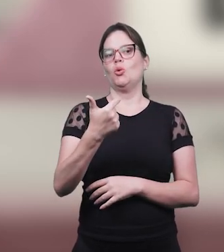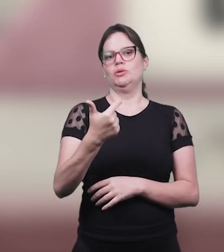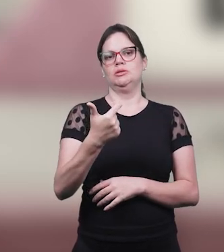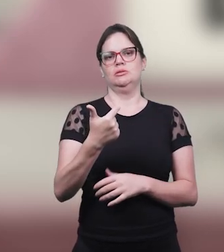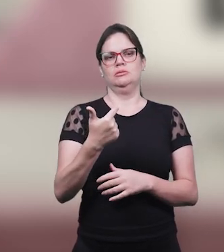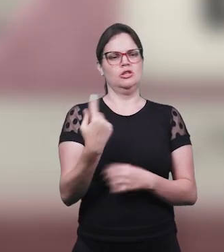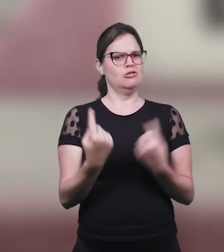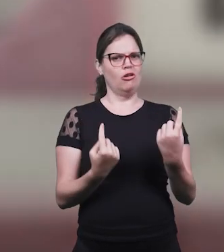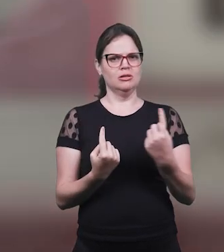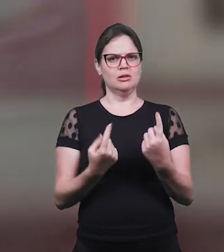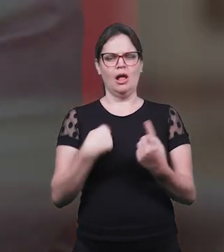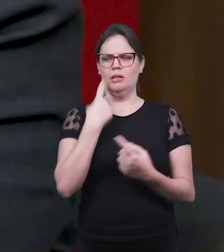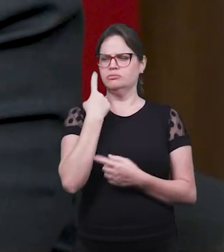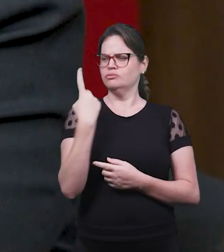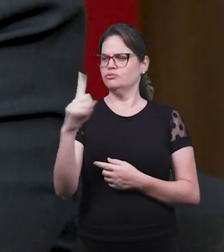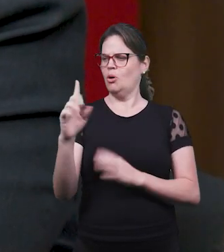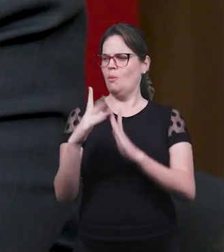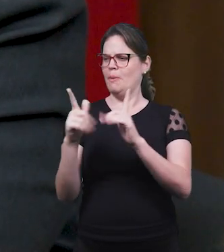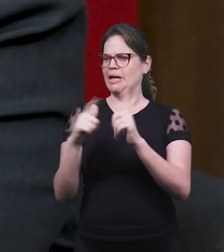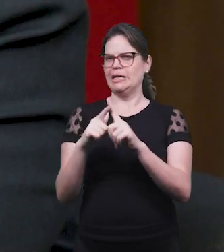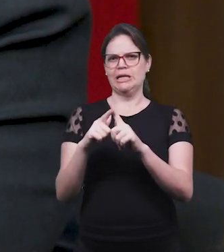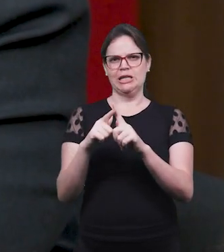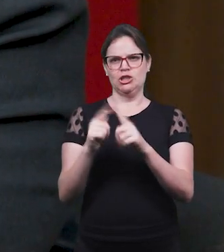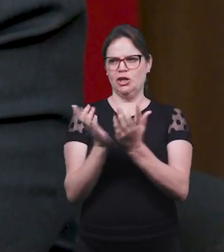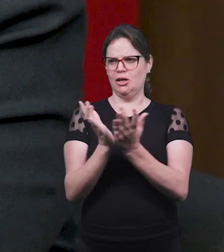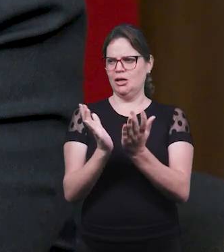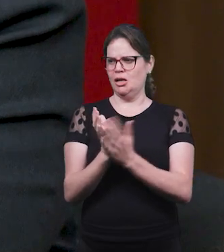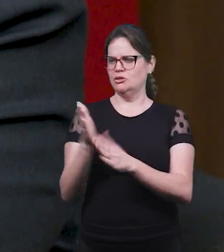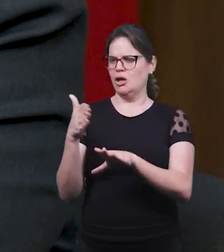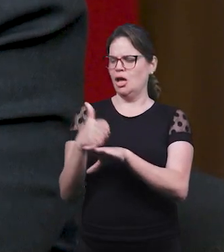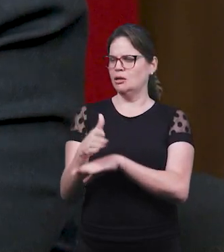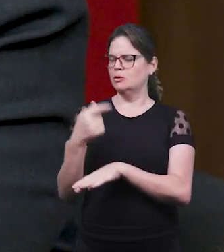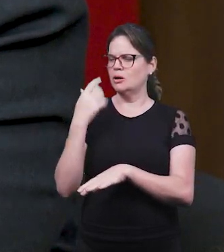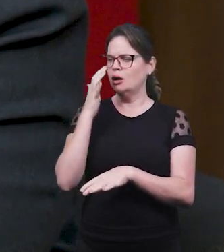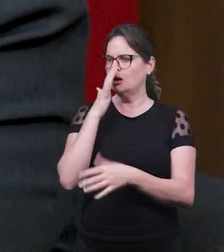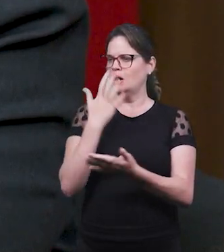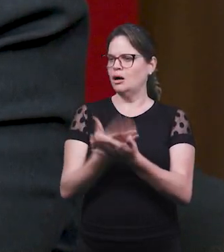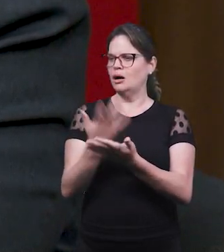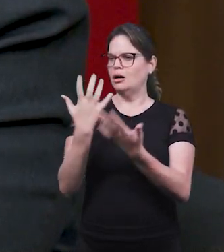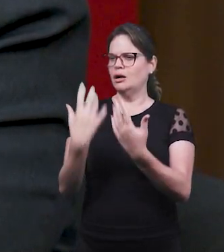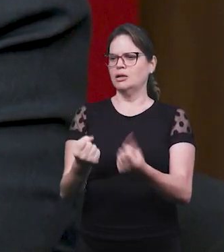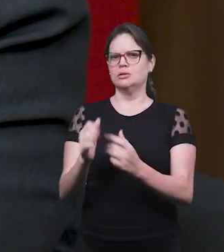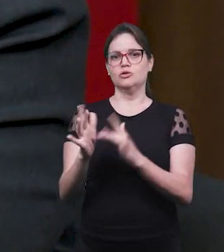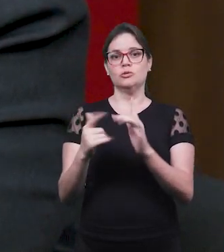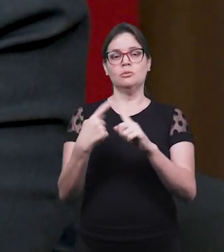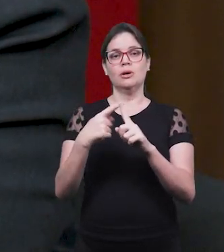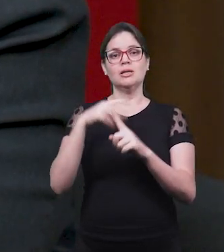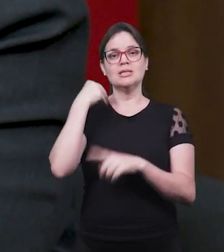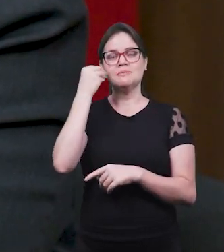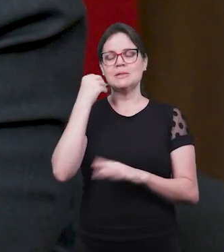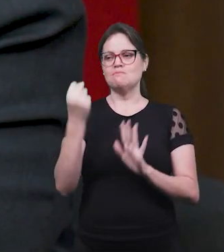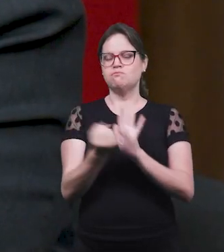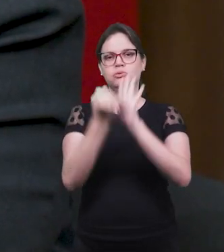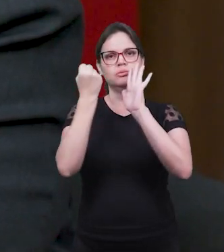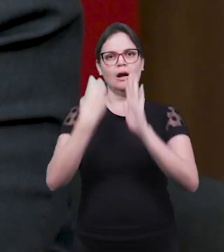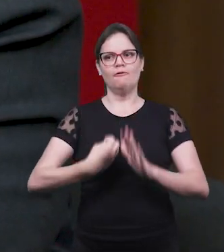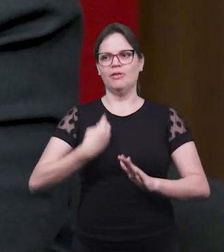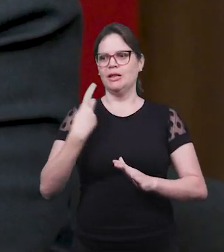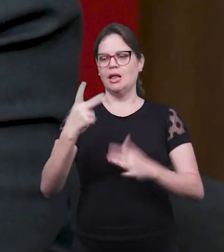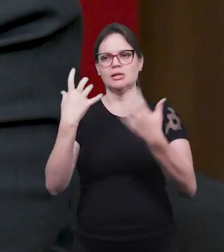na frente de uma igreja evangélica, entrou, e ali ela se converteu. Teve uma experiência que foi tão marcante que conduziu a